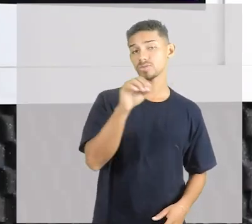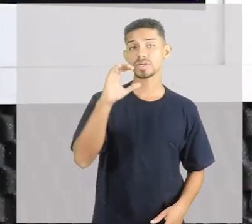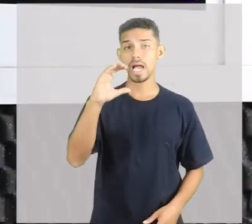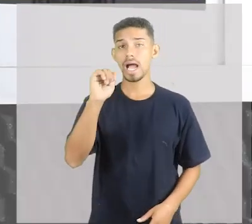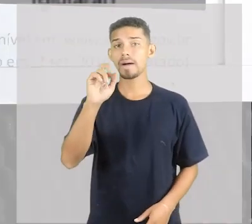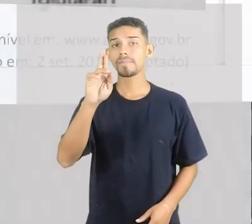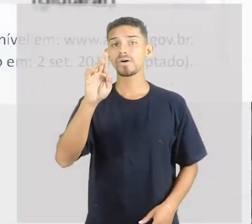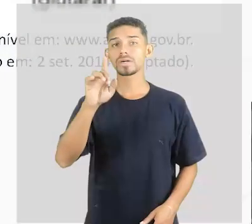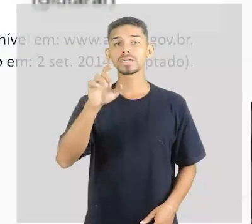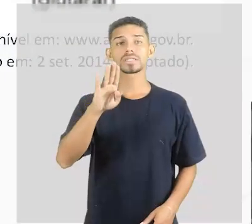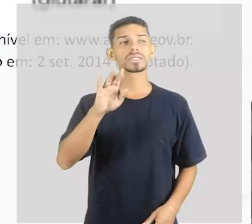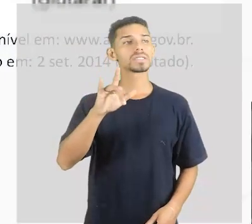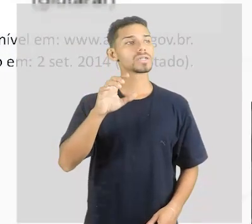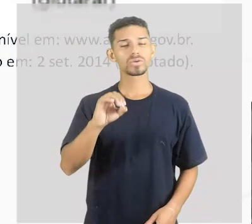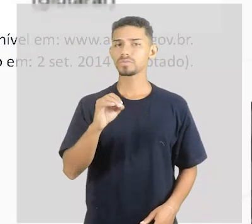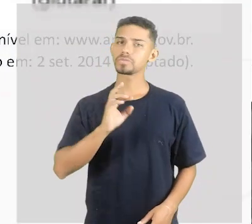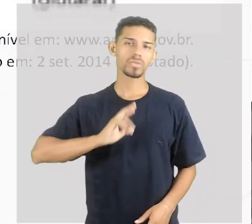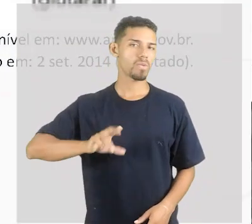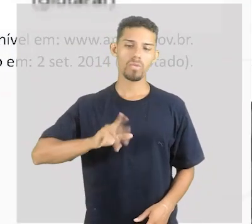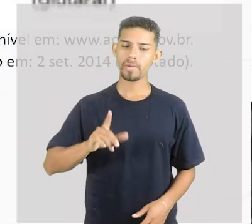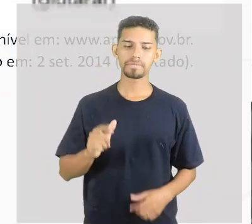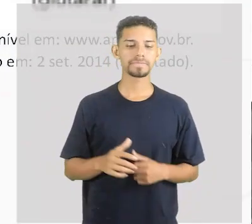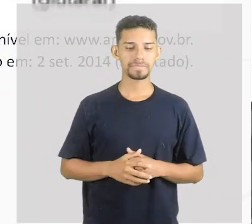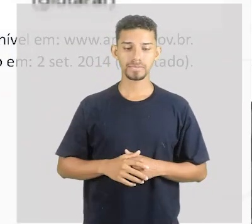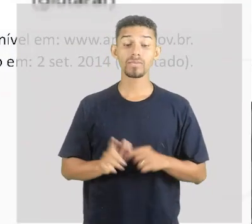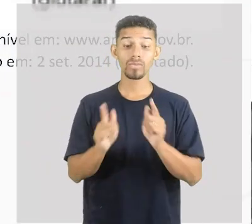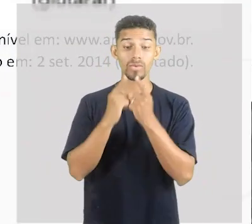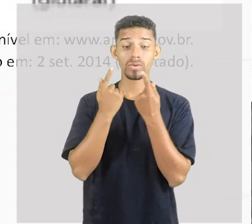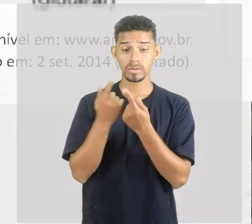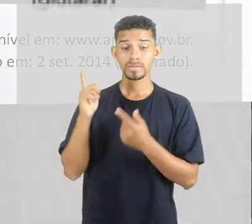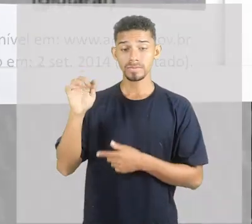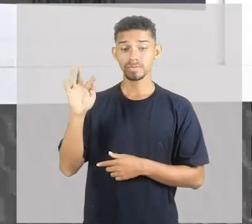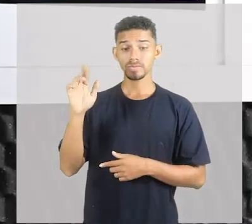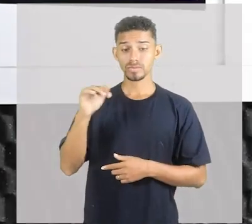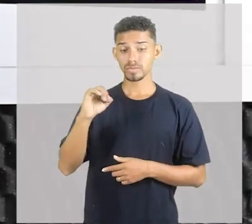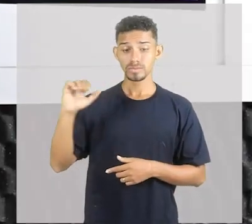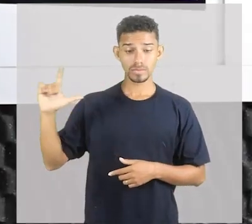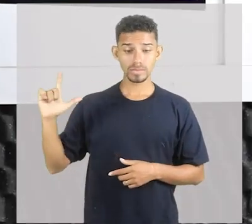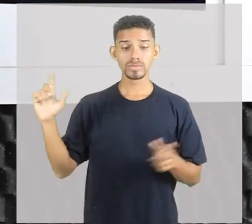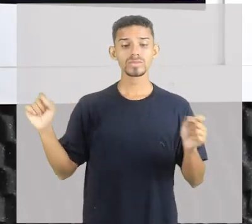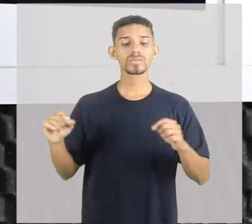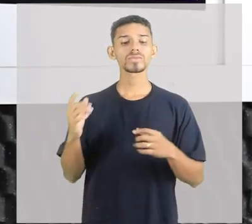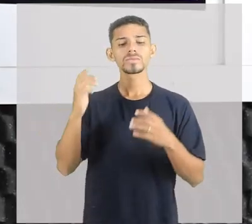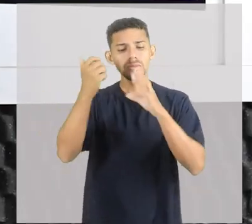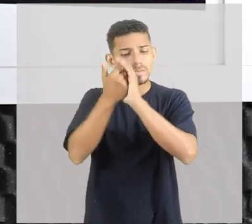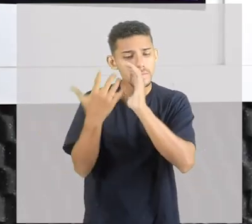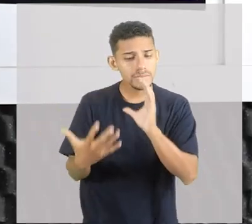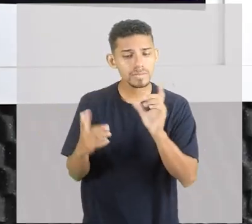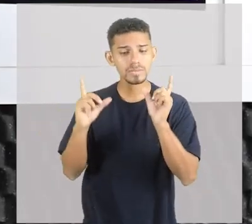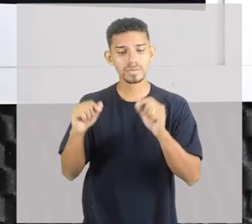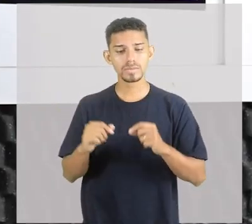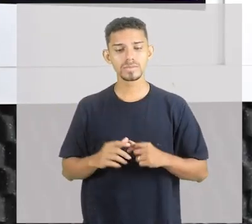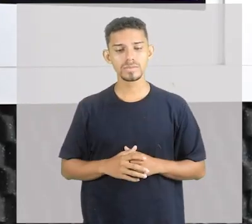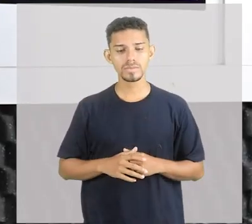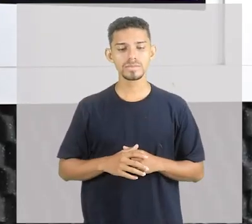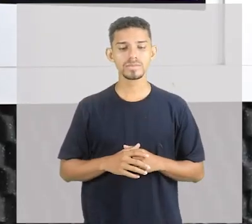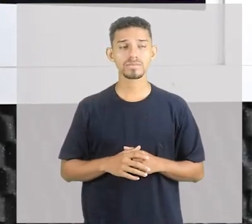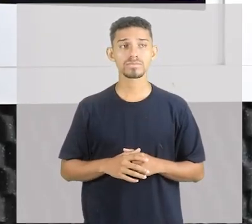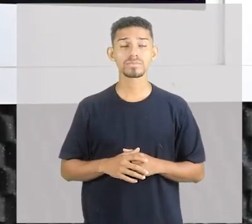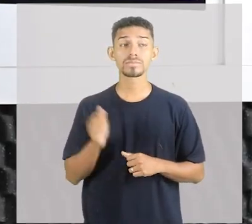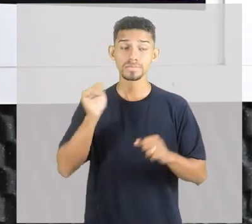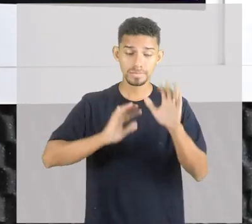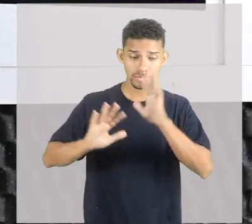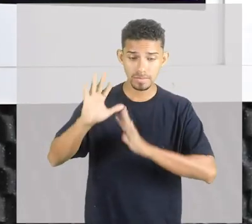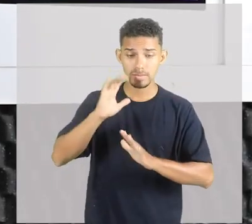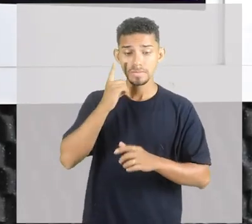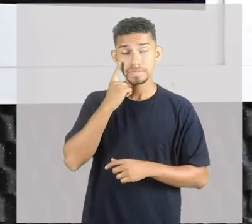ver. O que eles têm em comum é o mesmo grupo funcional. O que caracteriza, ó, tem que ter muito cuidado, ó. Por que que eles têm as